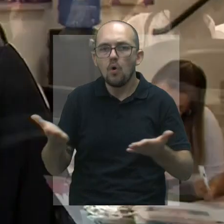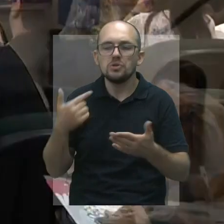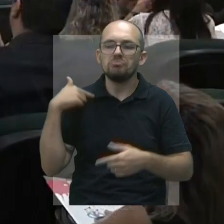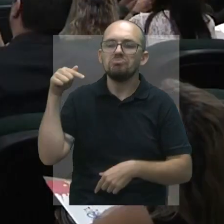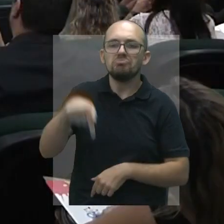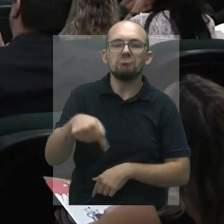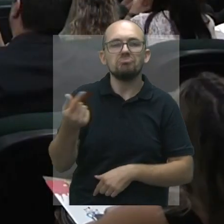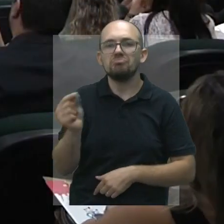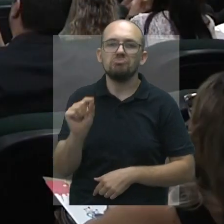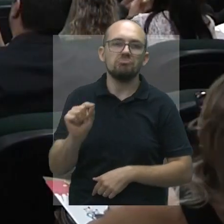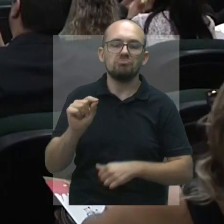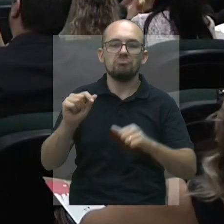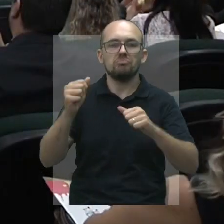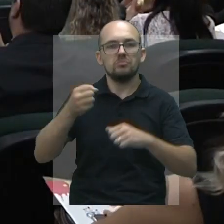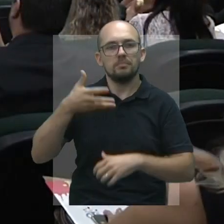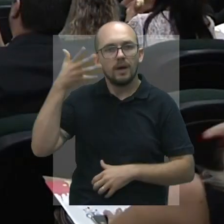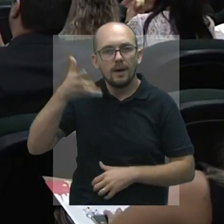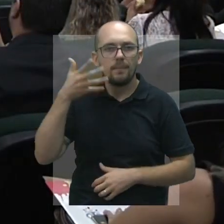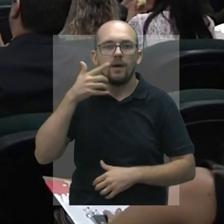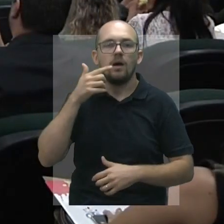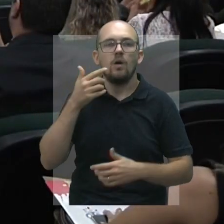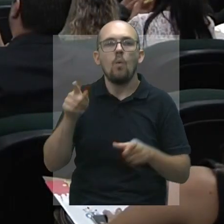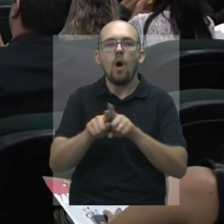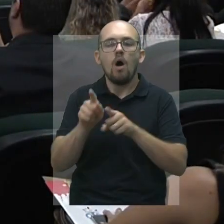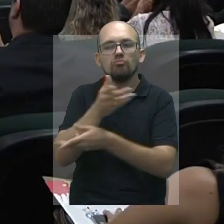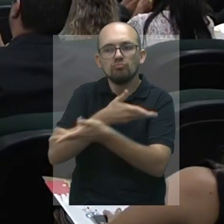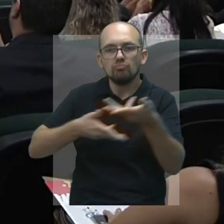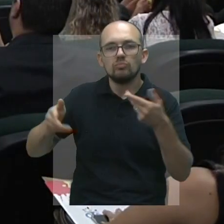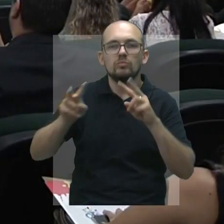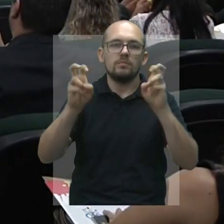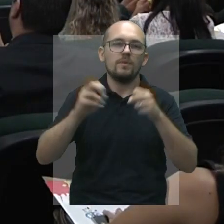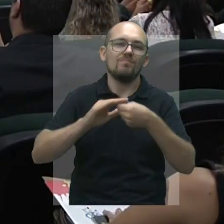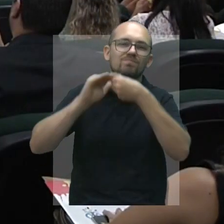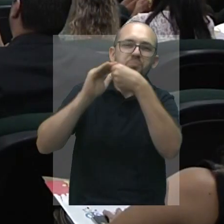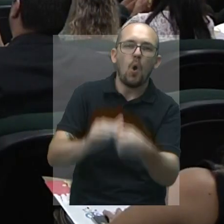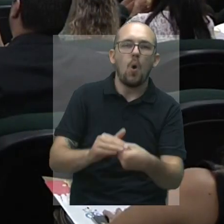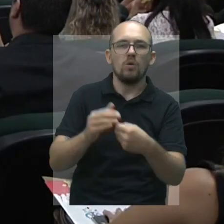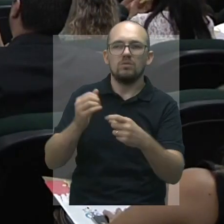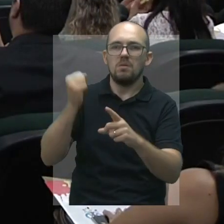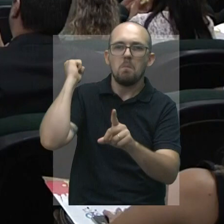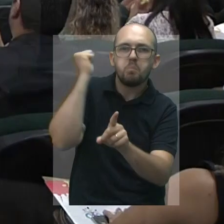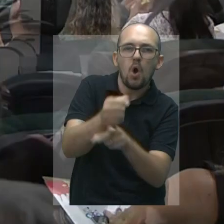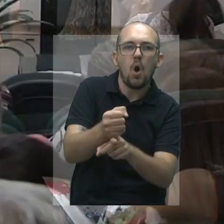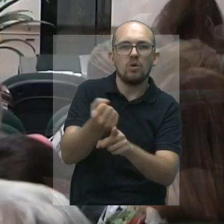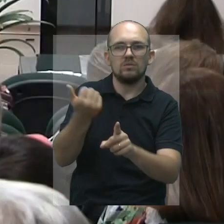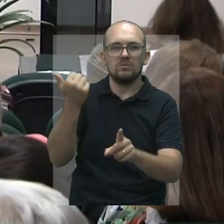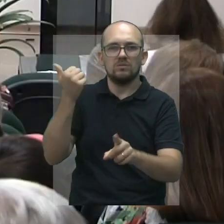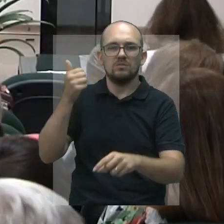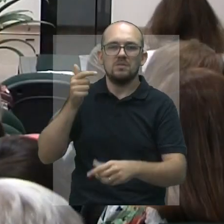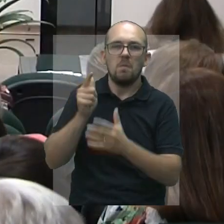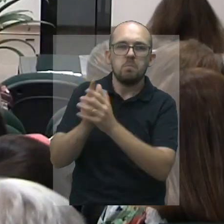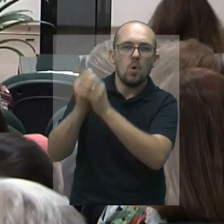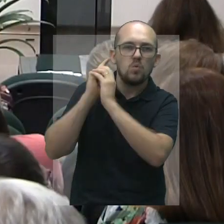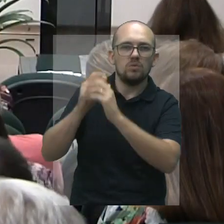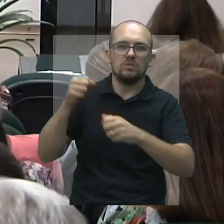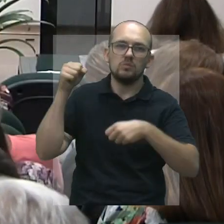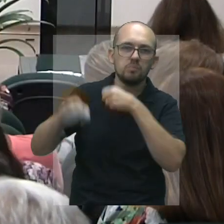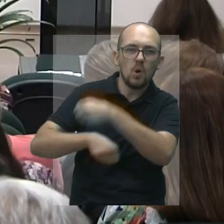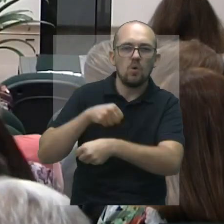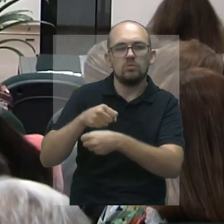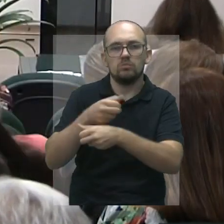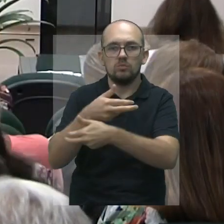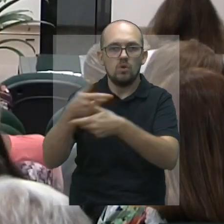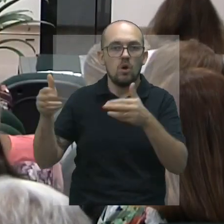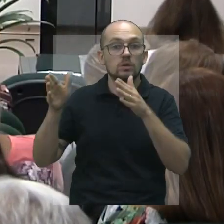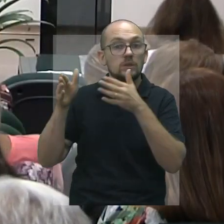dia de hoje, além de falar de violência doméstica, feminicídio, as melhores técnicas, para